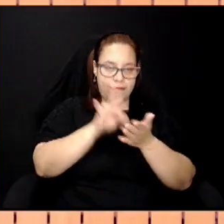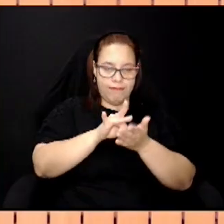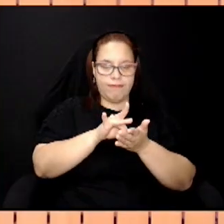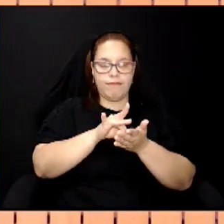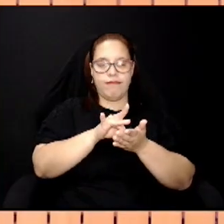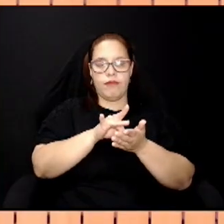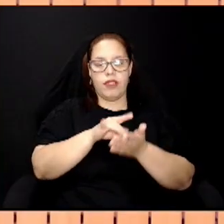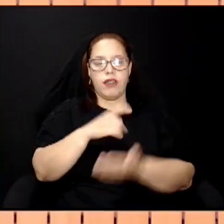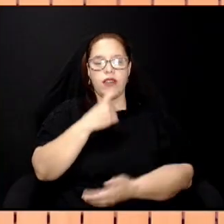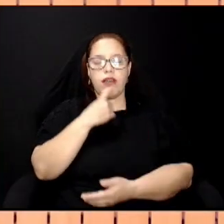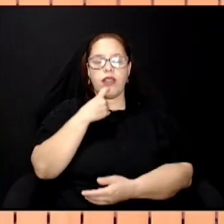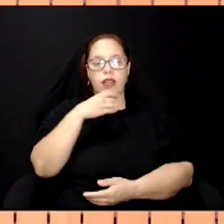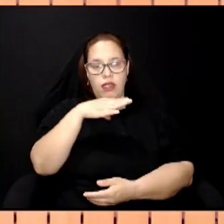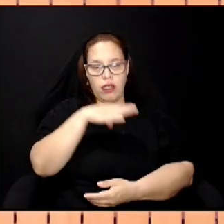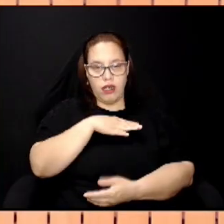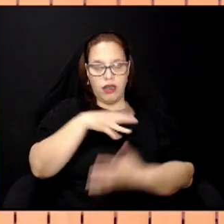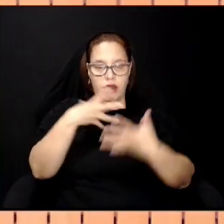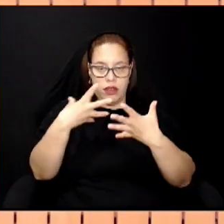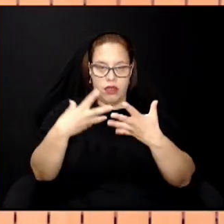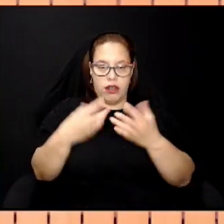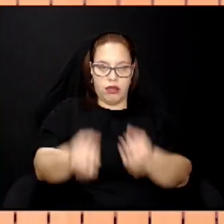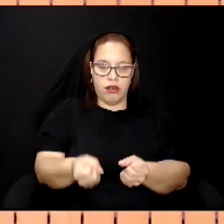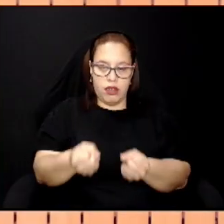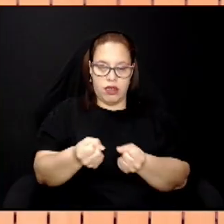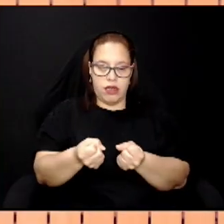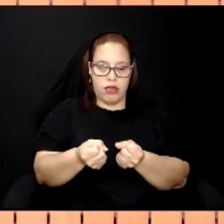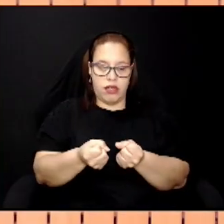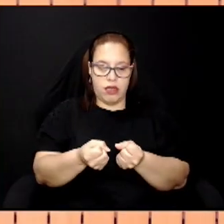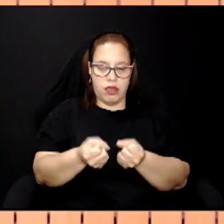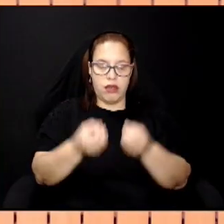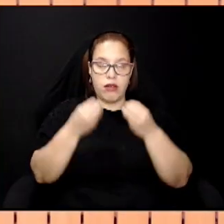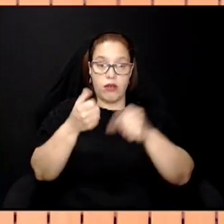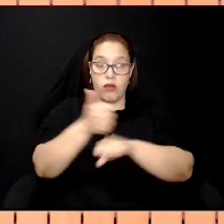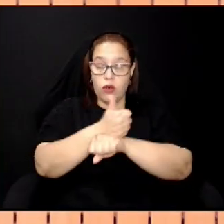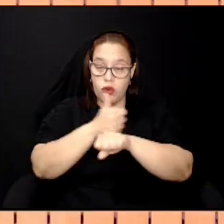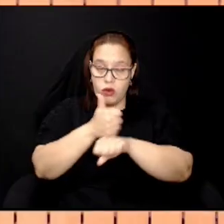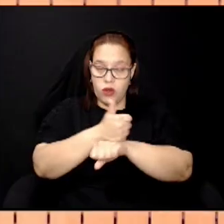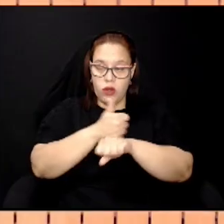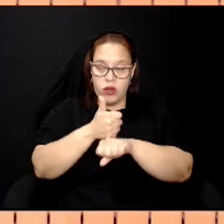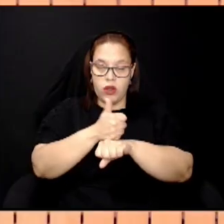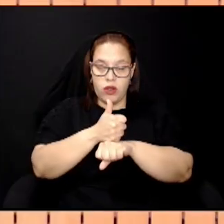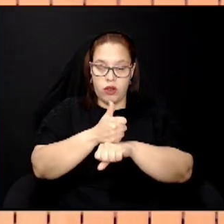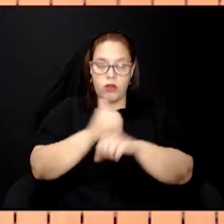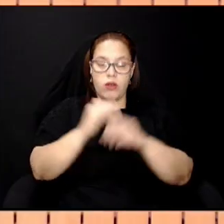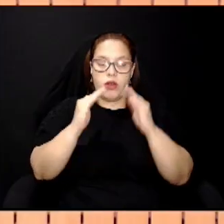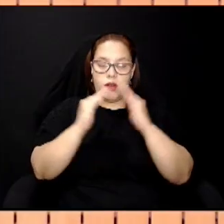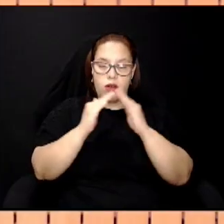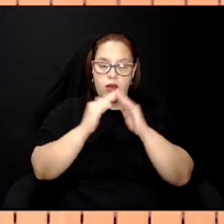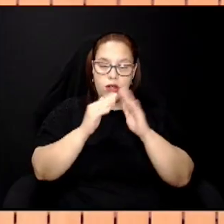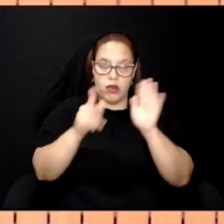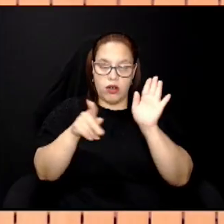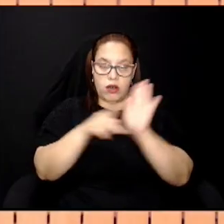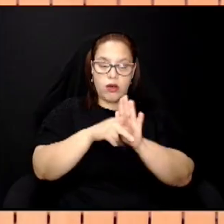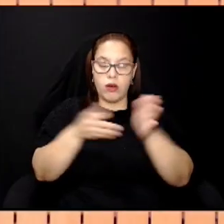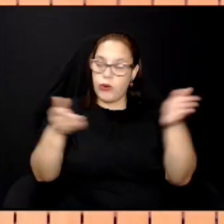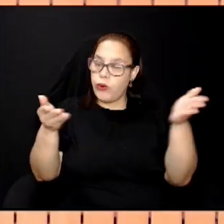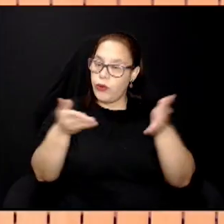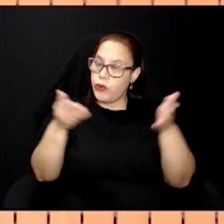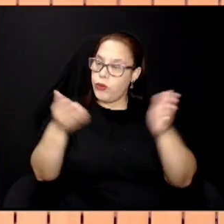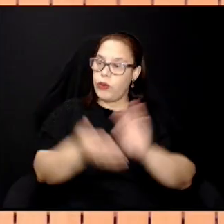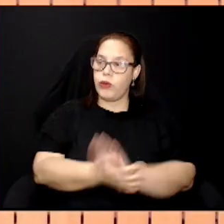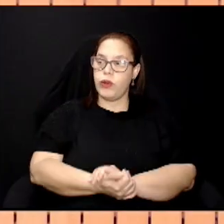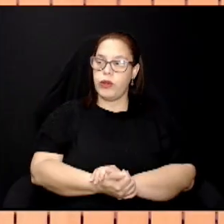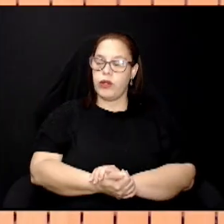Campinas me acolheu como profissional e morador. E hoje, este